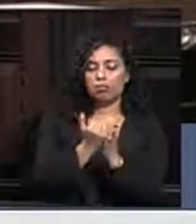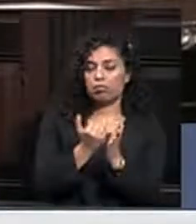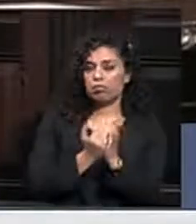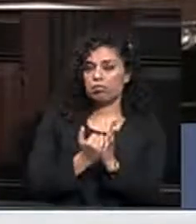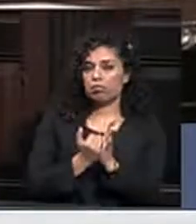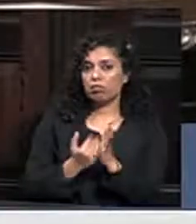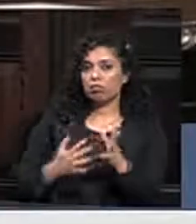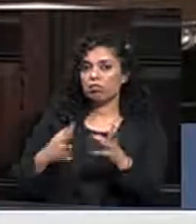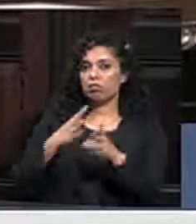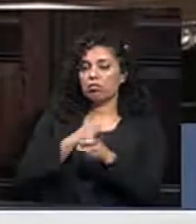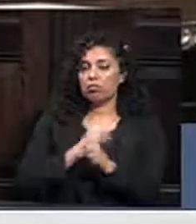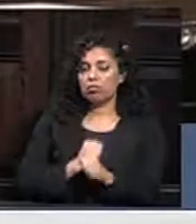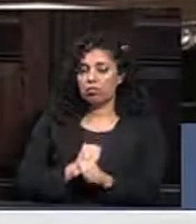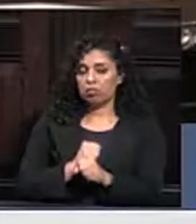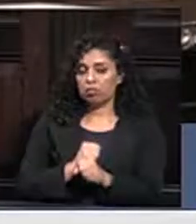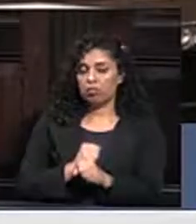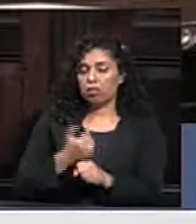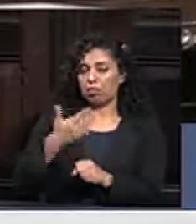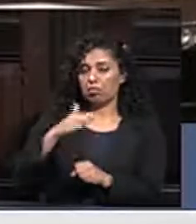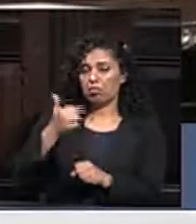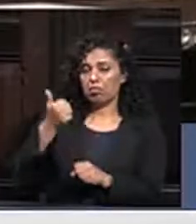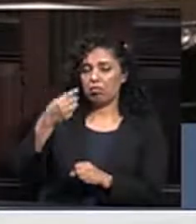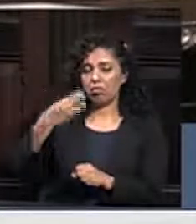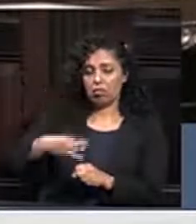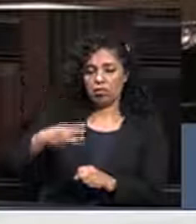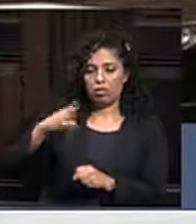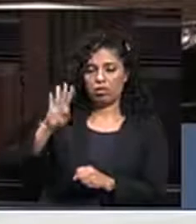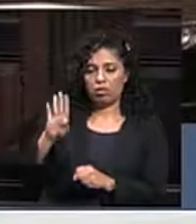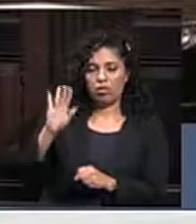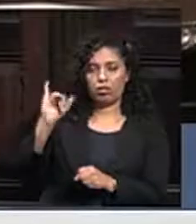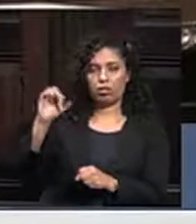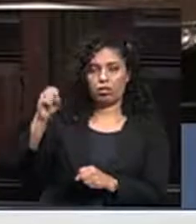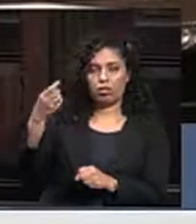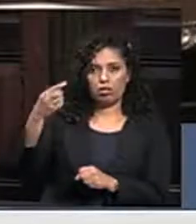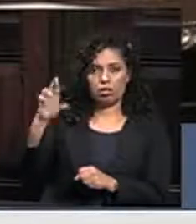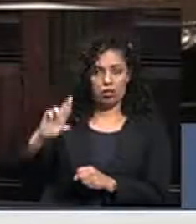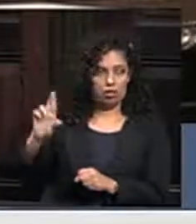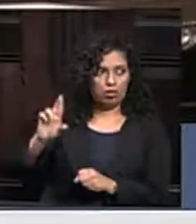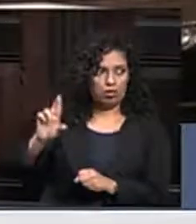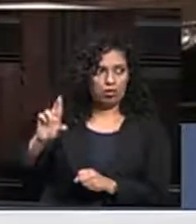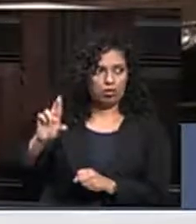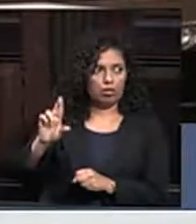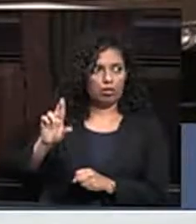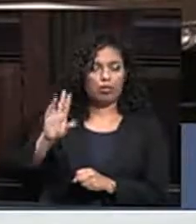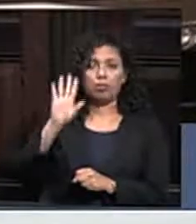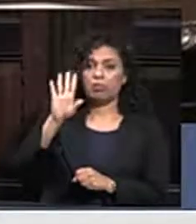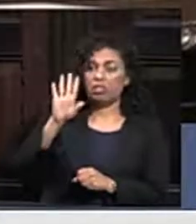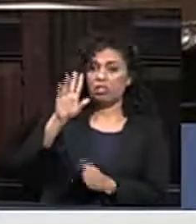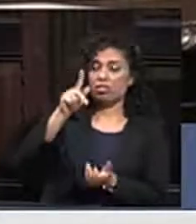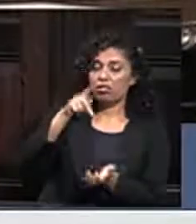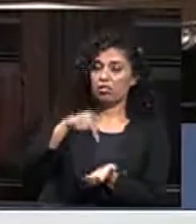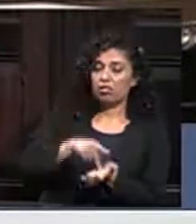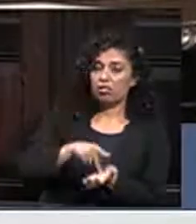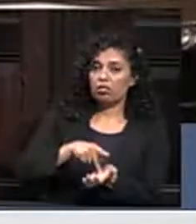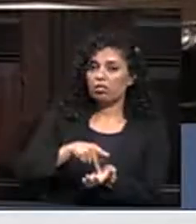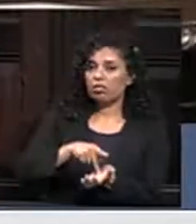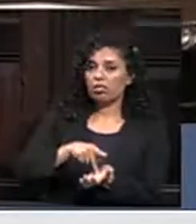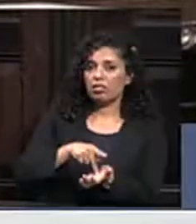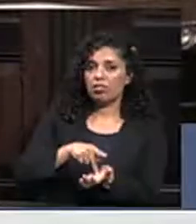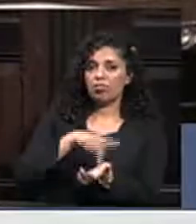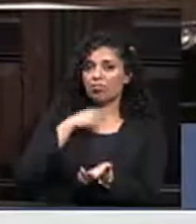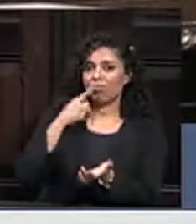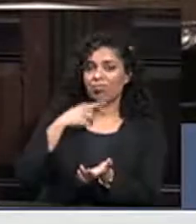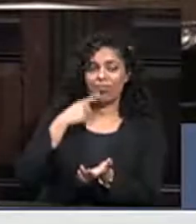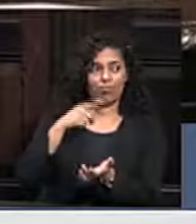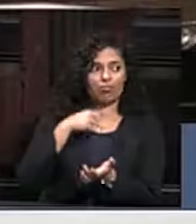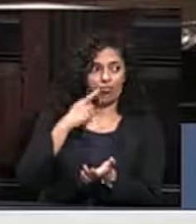arrecadação de mais de 13 bilhões e que a efetividade, o resultado real, não ultrapassa o valor